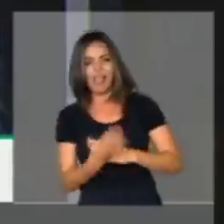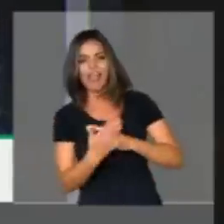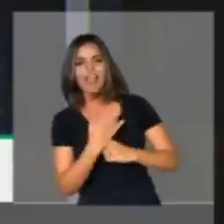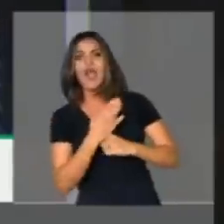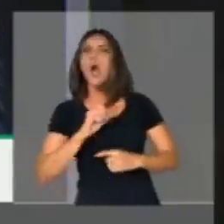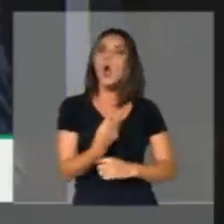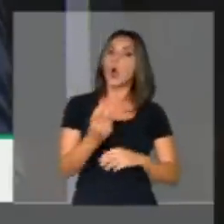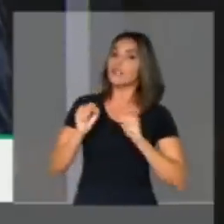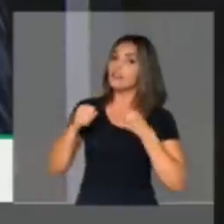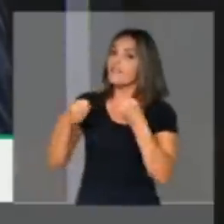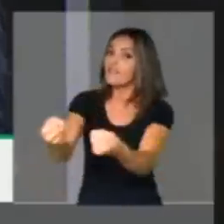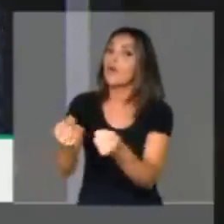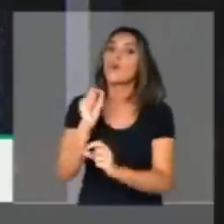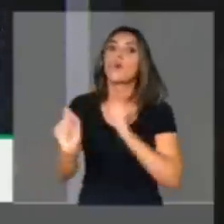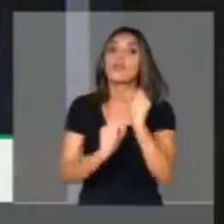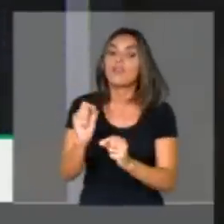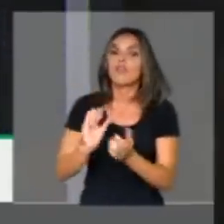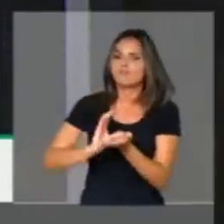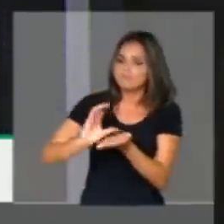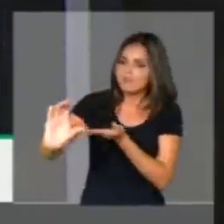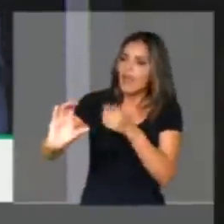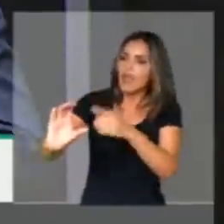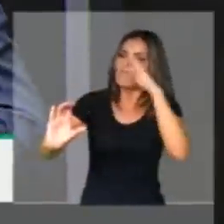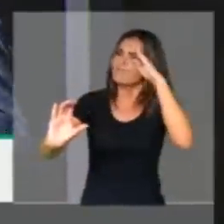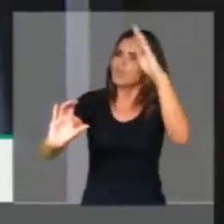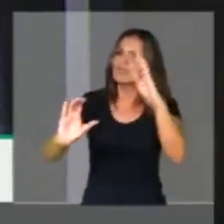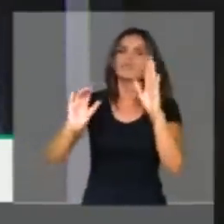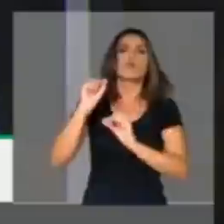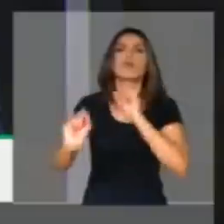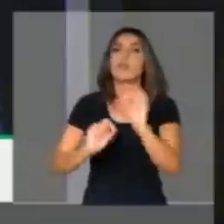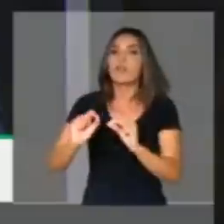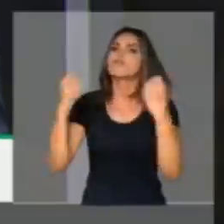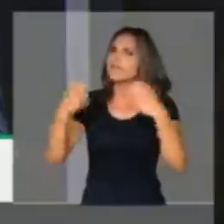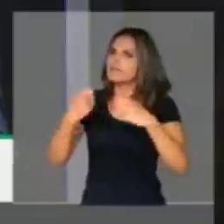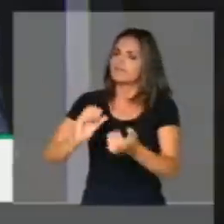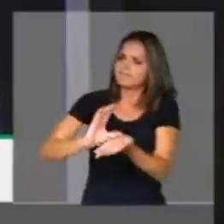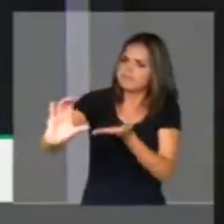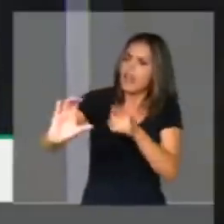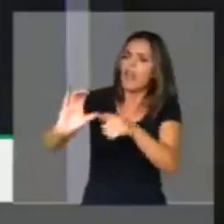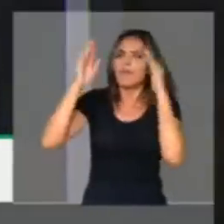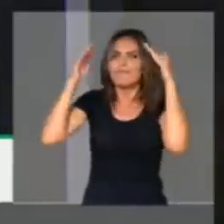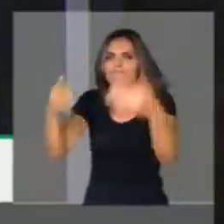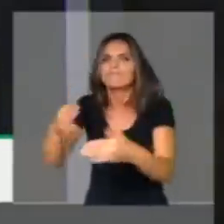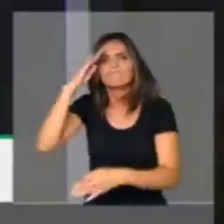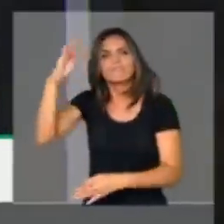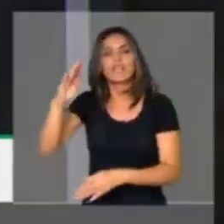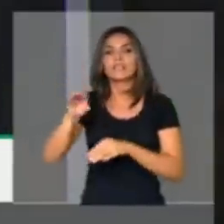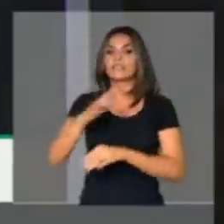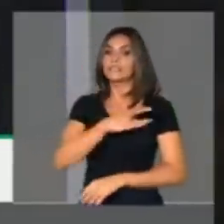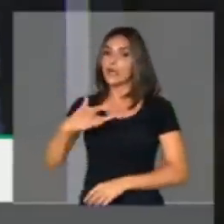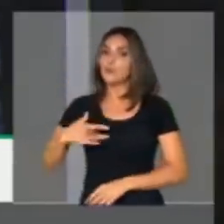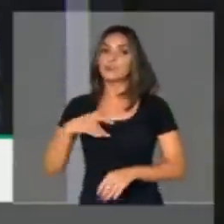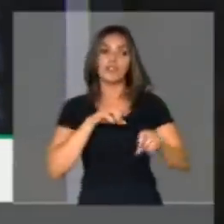gente defenda um país em que o orçamento do Estado seja prioritário para o que deve ser prioridade, como saúde, educação e